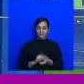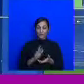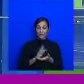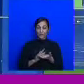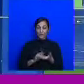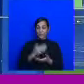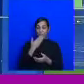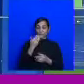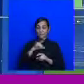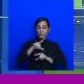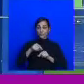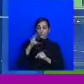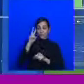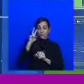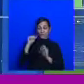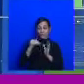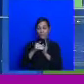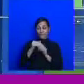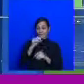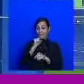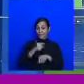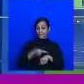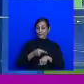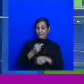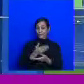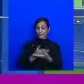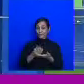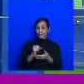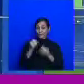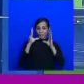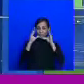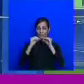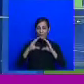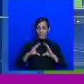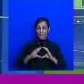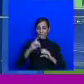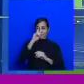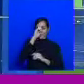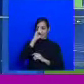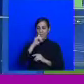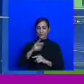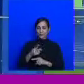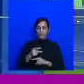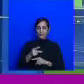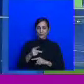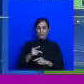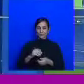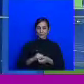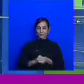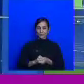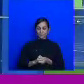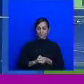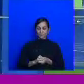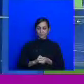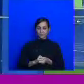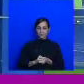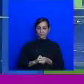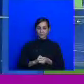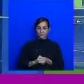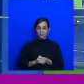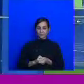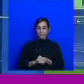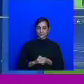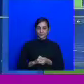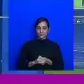Loto Fácil com sorteios de segunda a sábado, sempre a partir das 8 da noite. Bola amarela, número 12. Amarela,